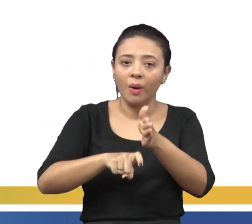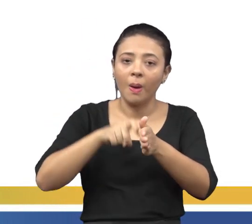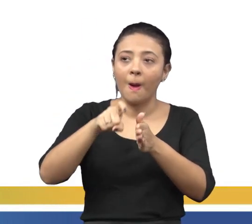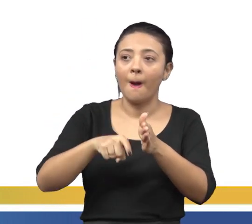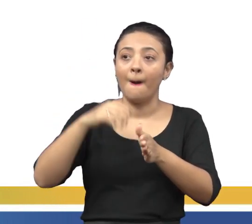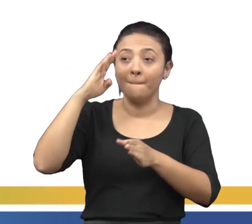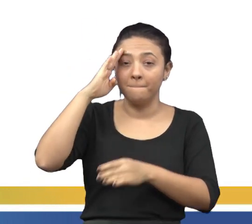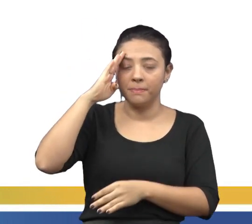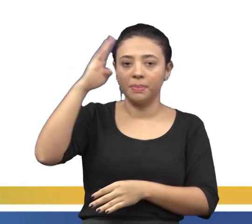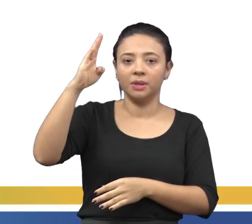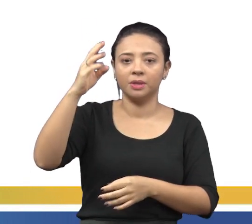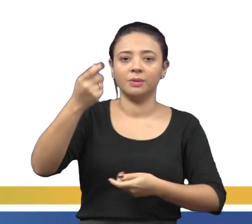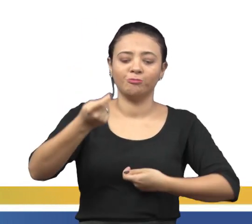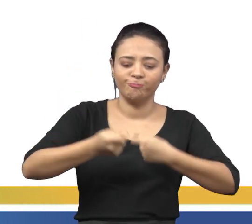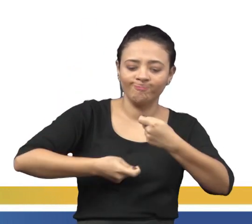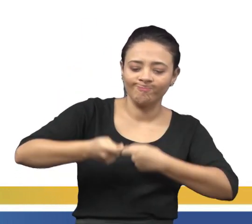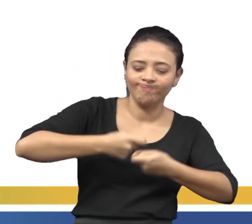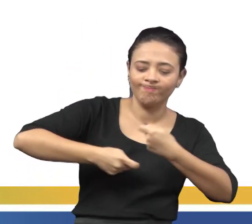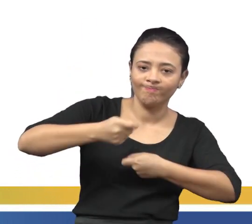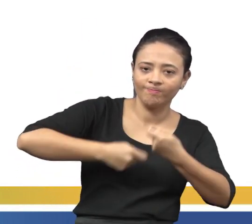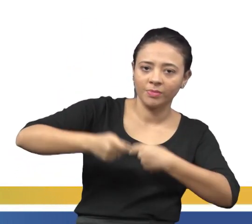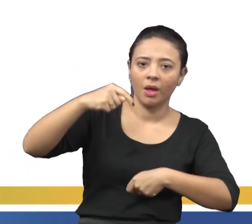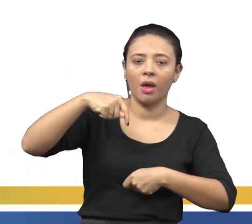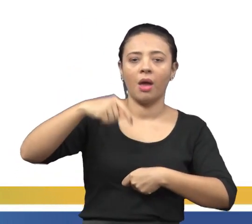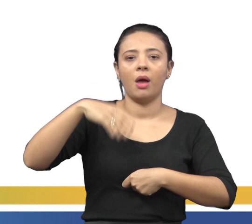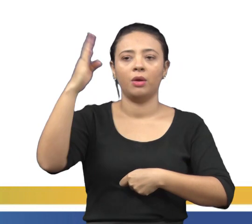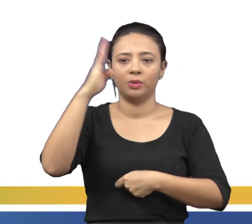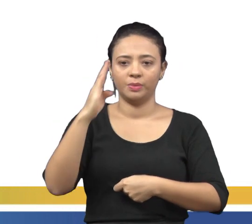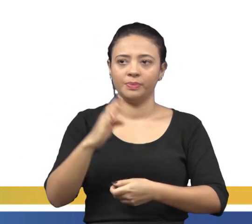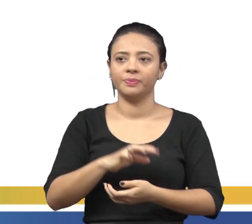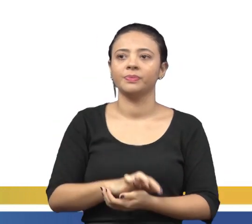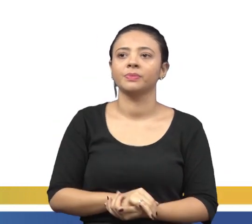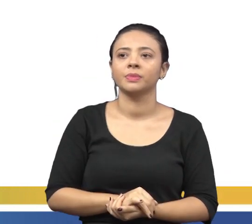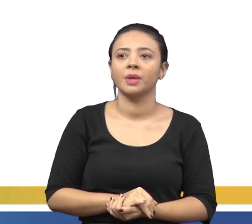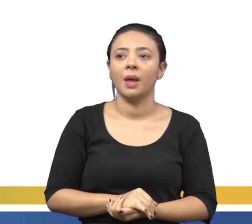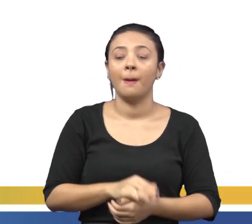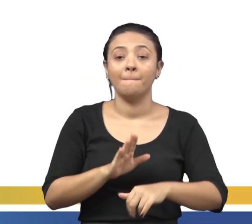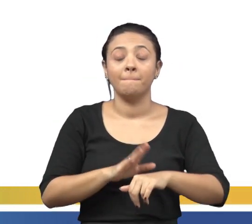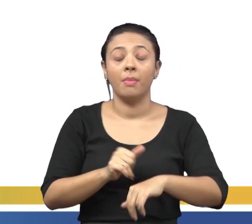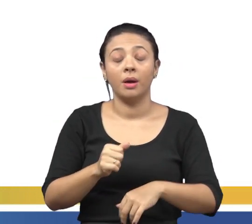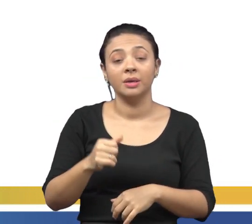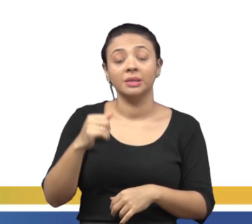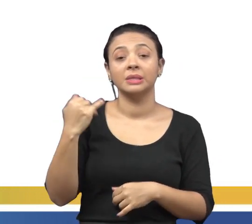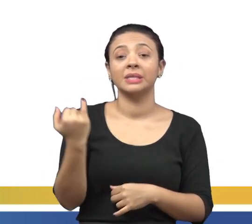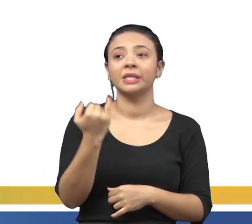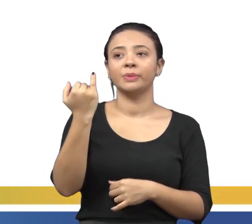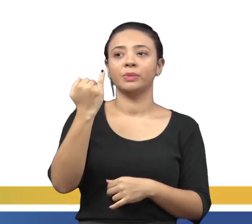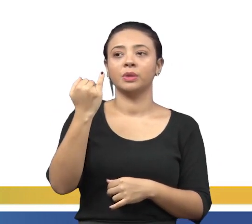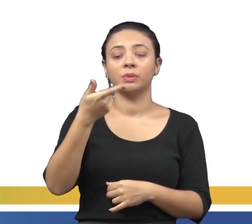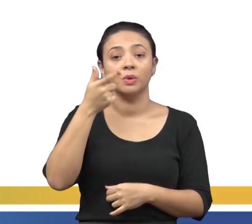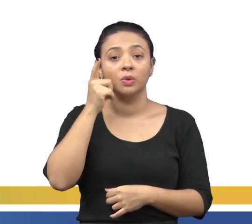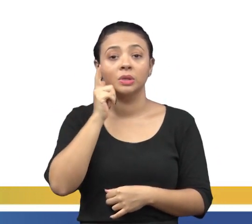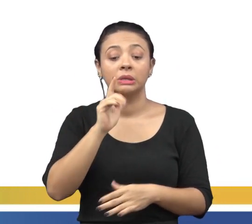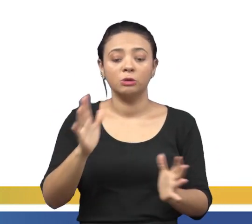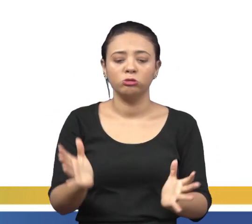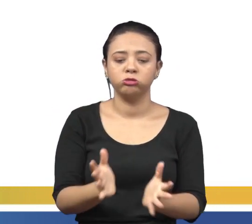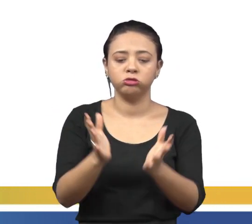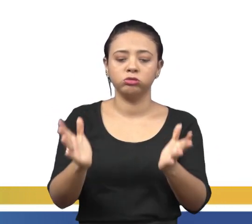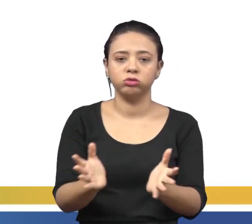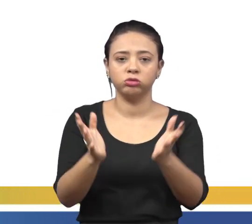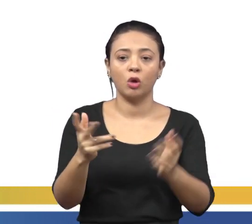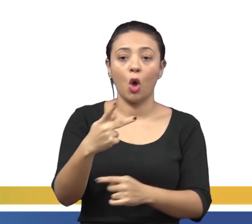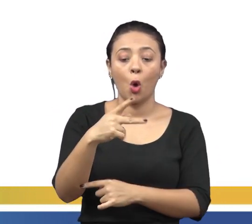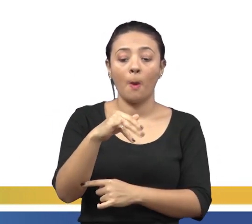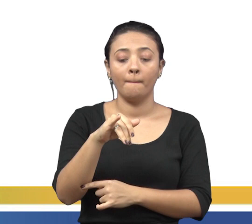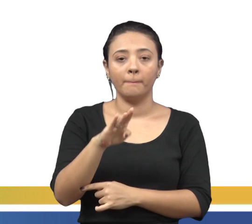principais setores da economia, sendo uma das mais importantes atividades a impulsionar o crescimento do PIB nacional.